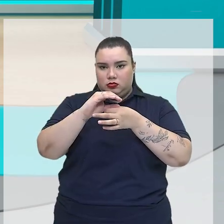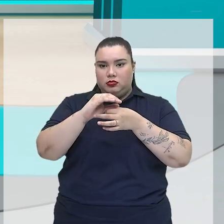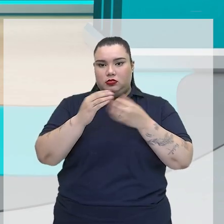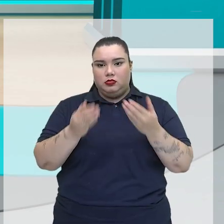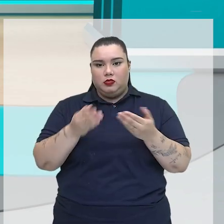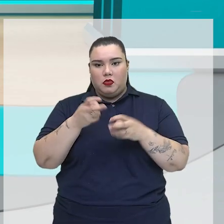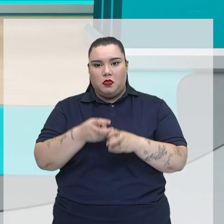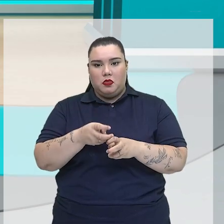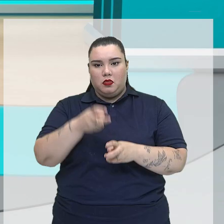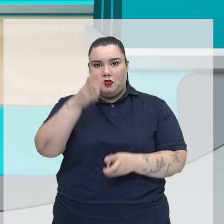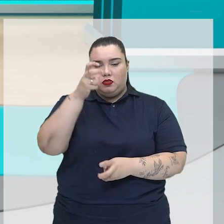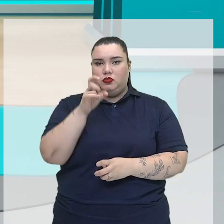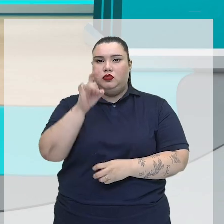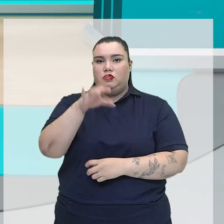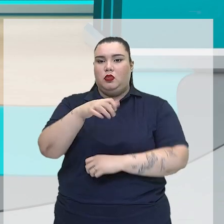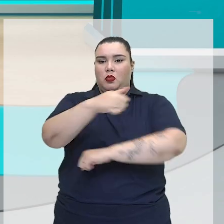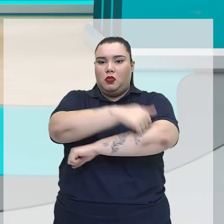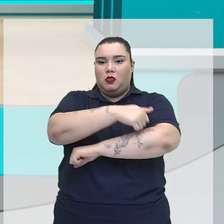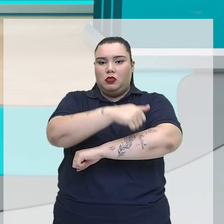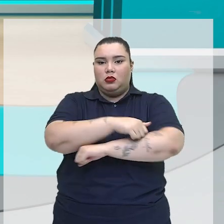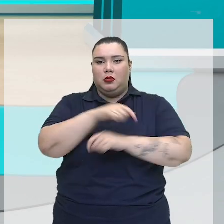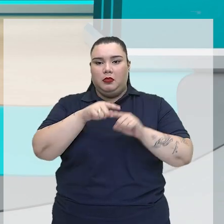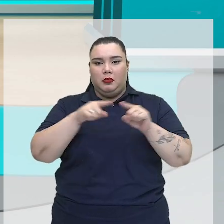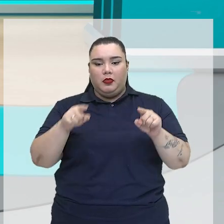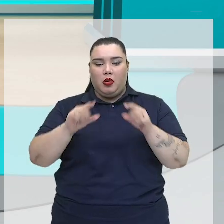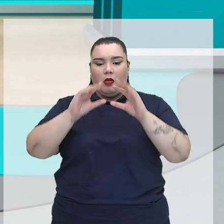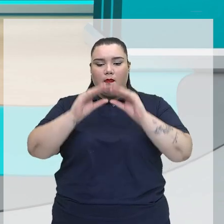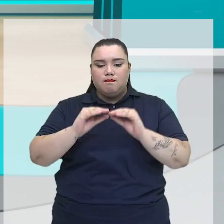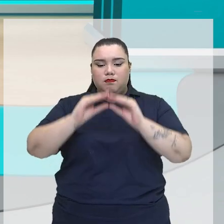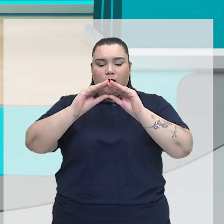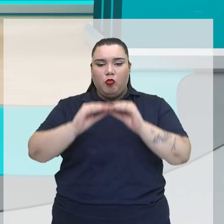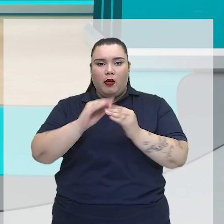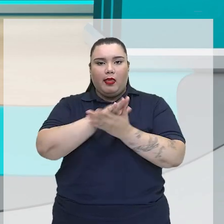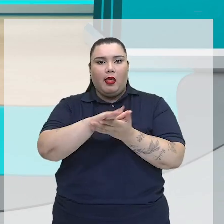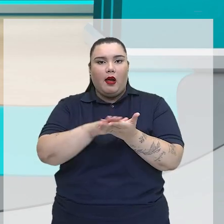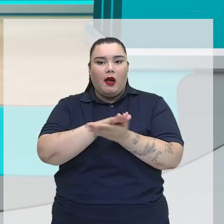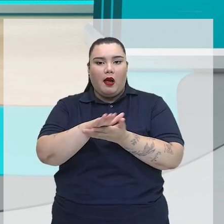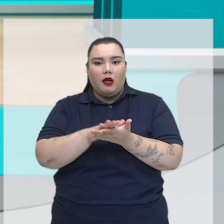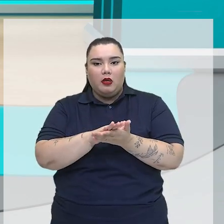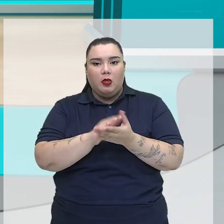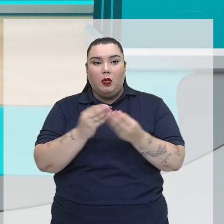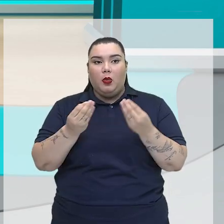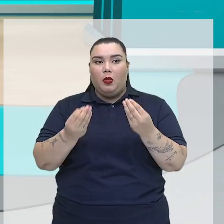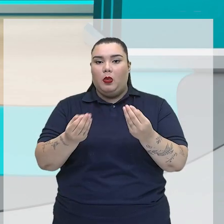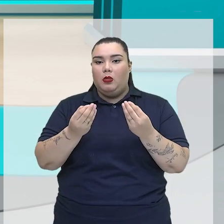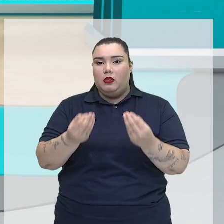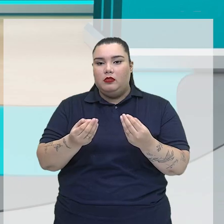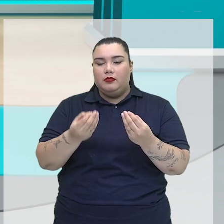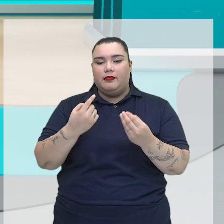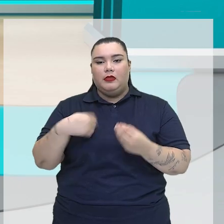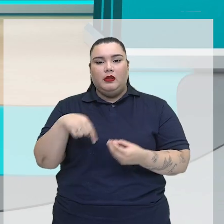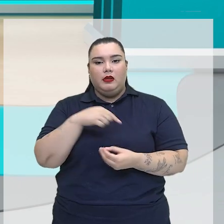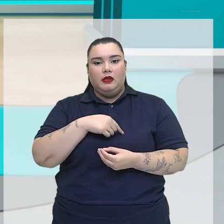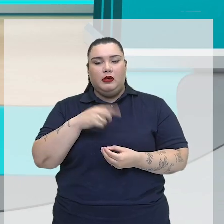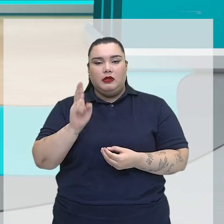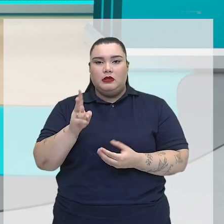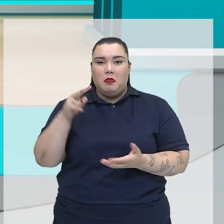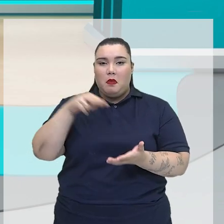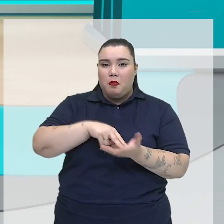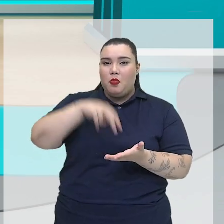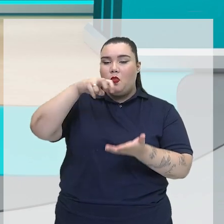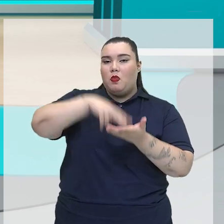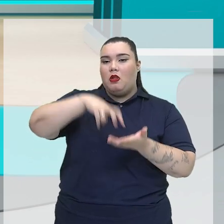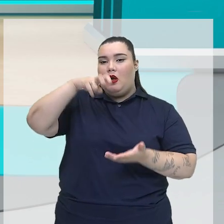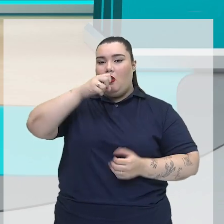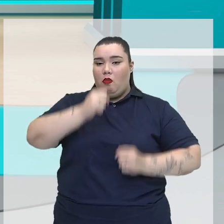coluna formada só por ossos, sem ter nenhum amortecedor entre elas. Como é que ia ser? Toda vez que a gente fosse pular, que a